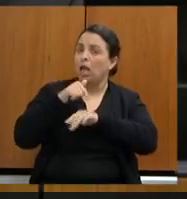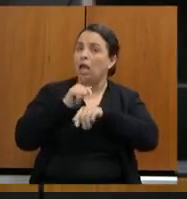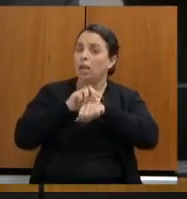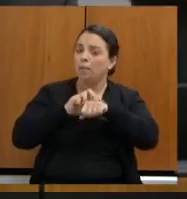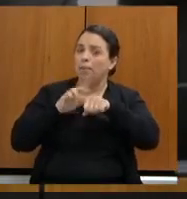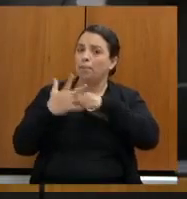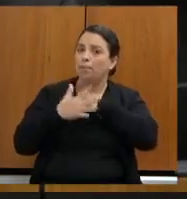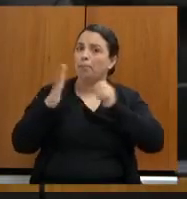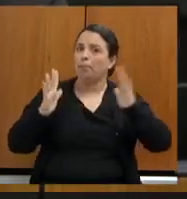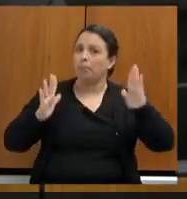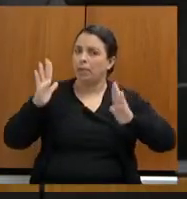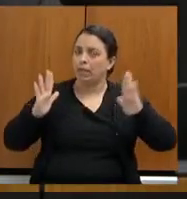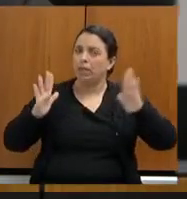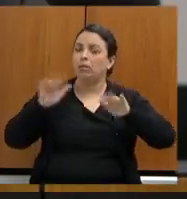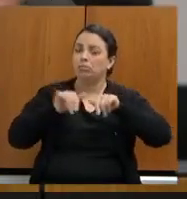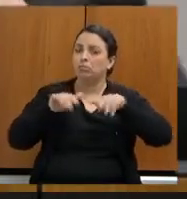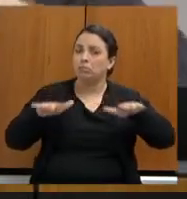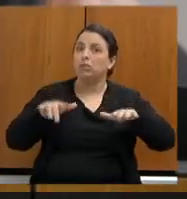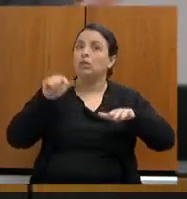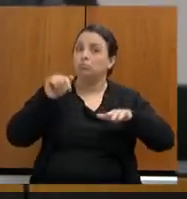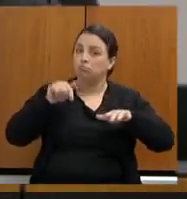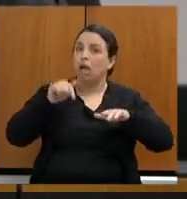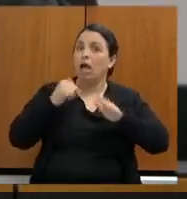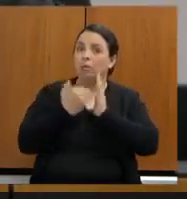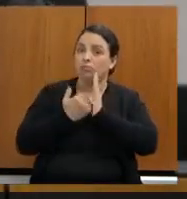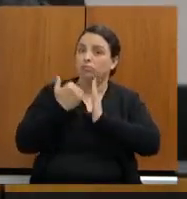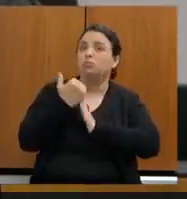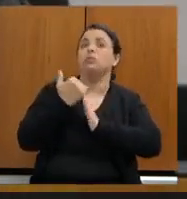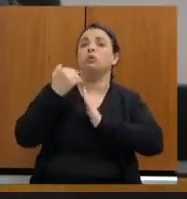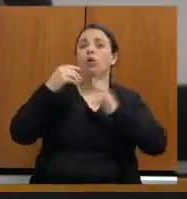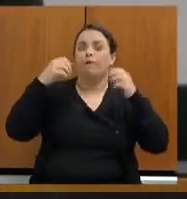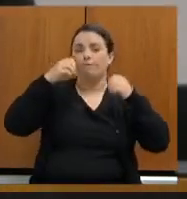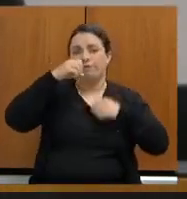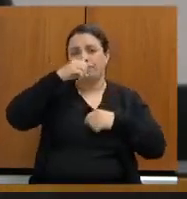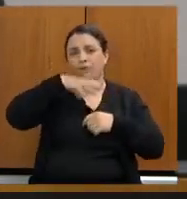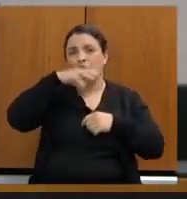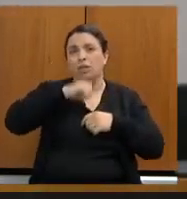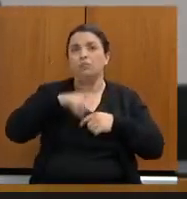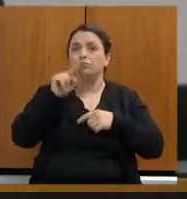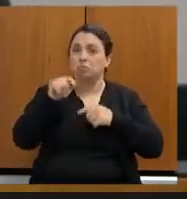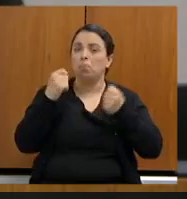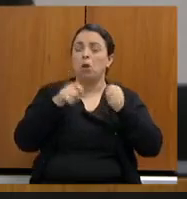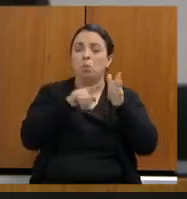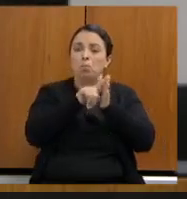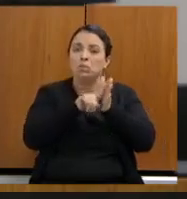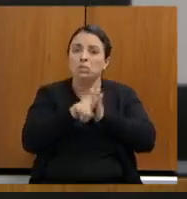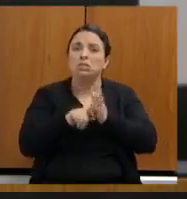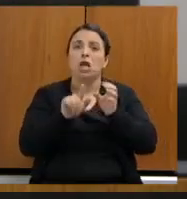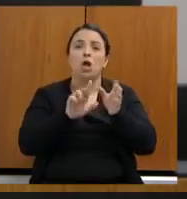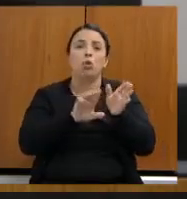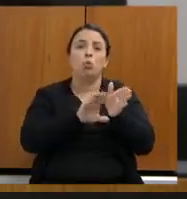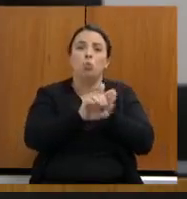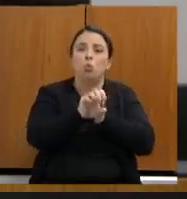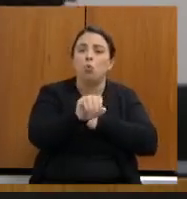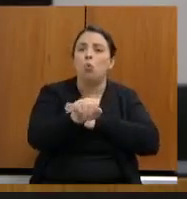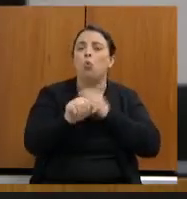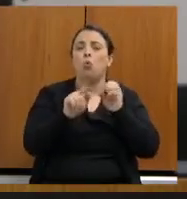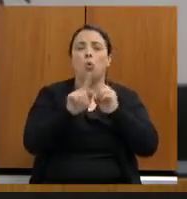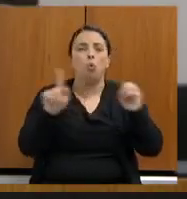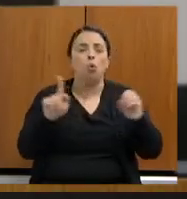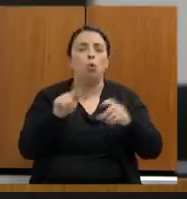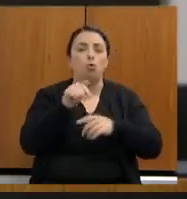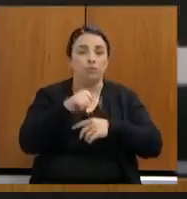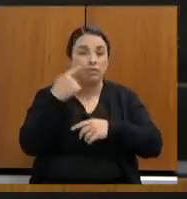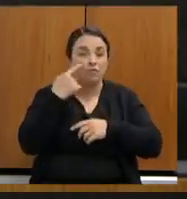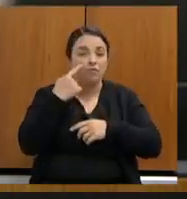registrado amplamente pela mídia Nacional qualquer pesquisa no Google e vossa excelência' fizer vossa excelência vai ver diversas